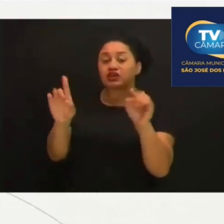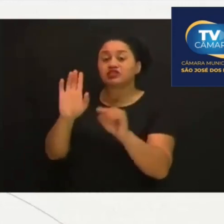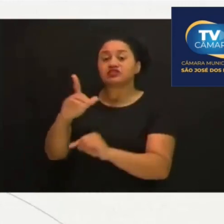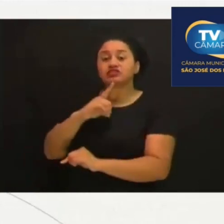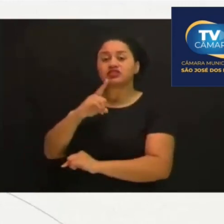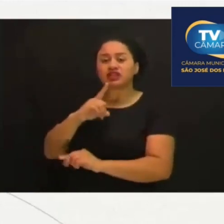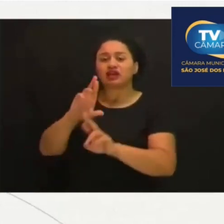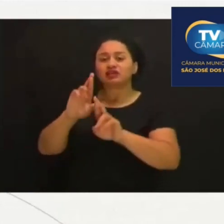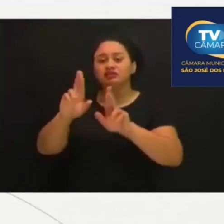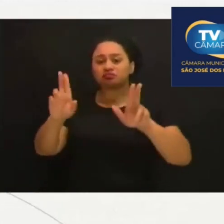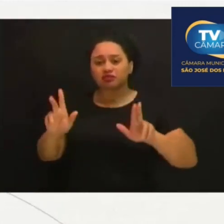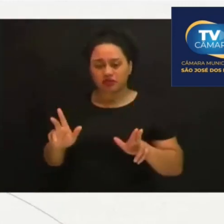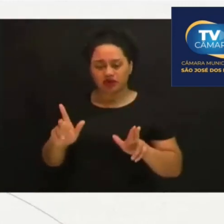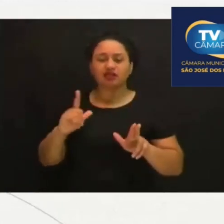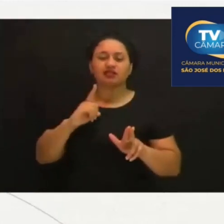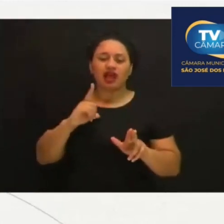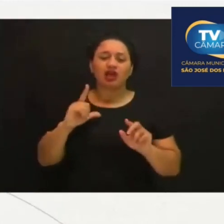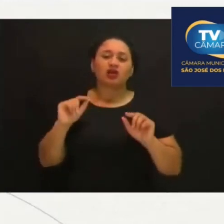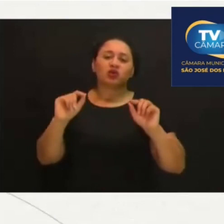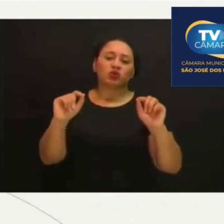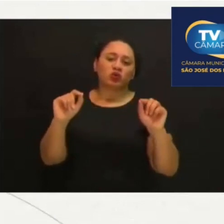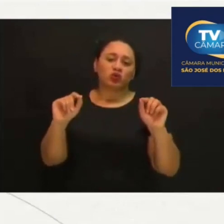uma diferenciação, toda uma